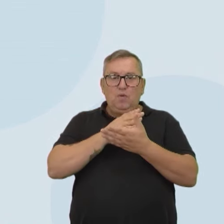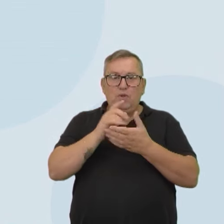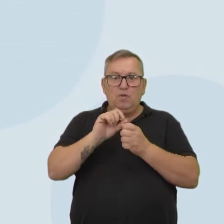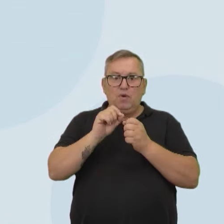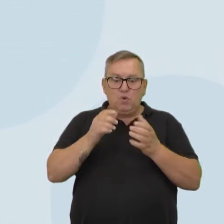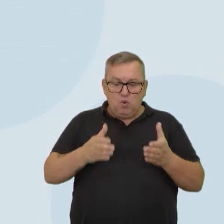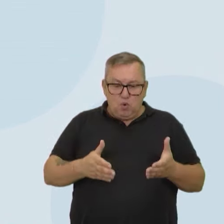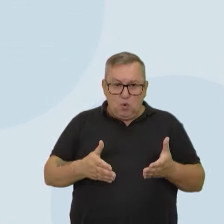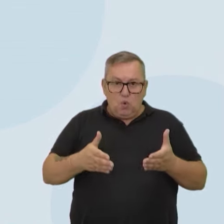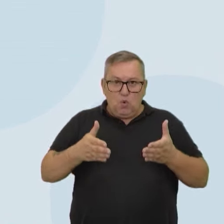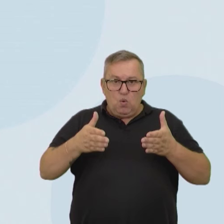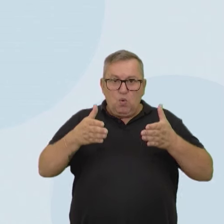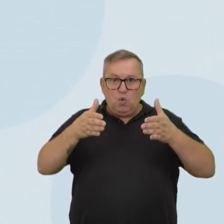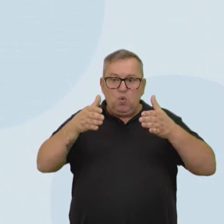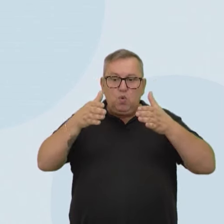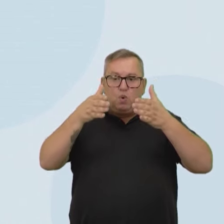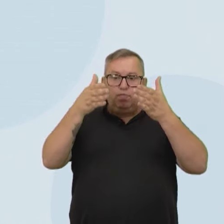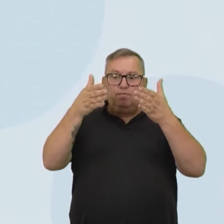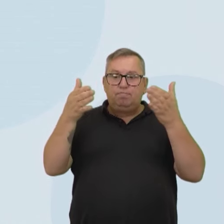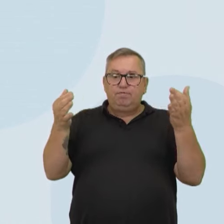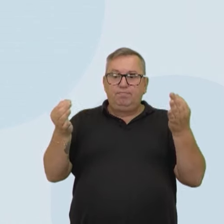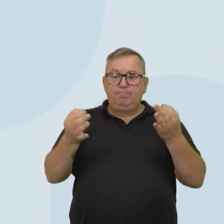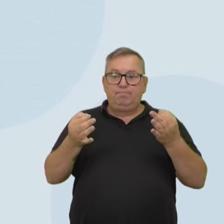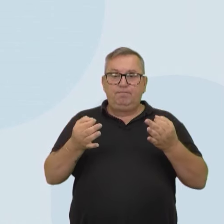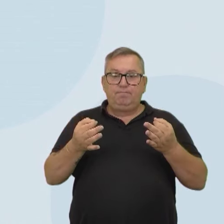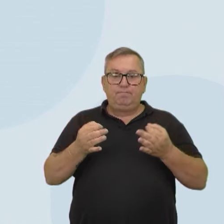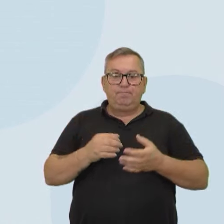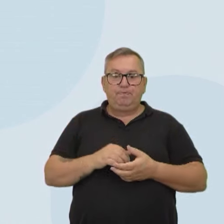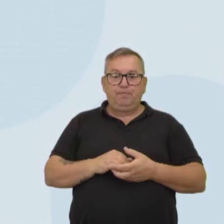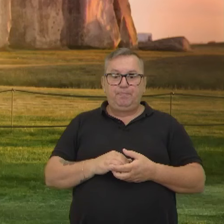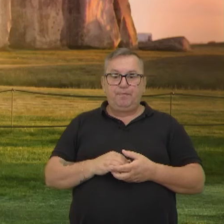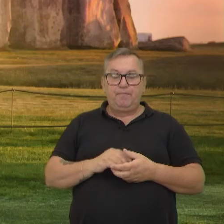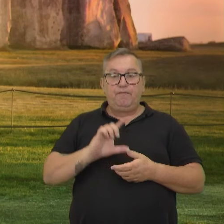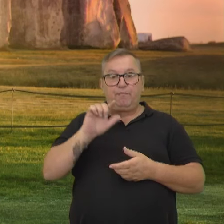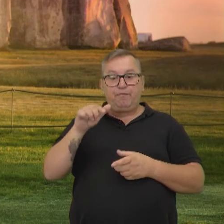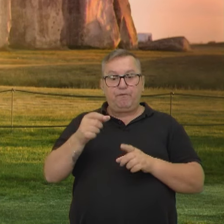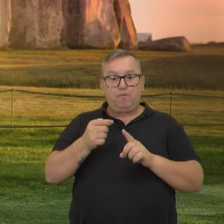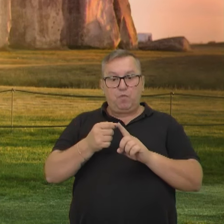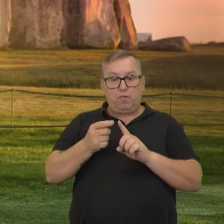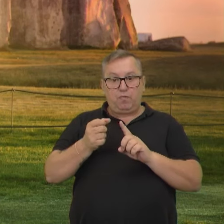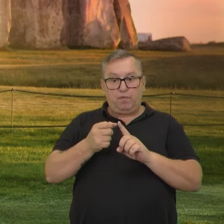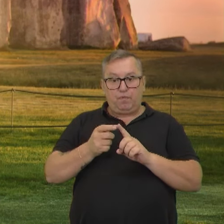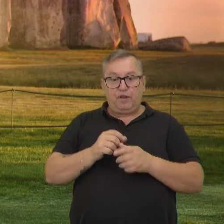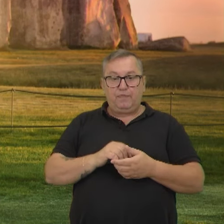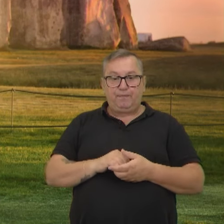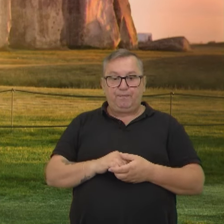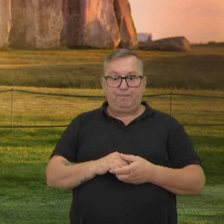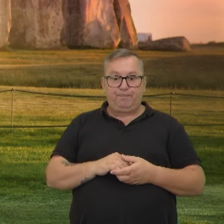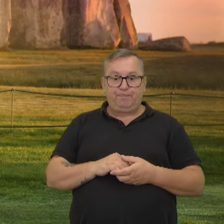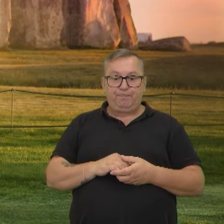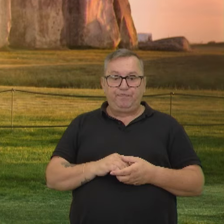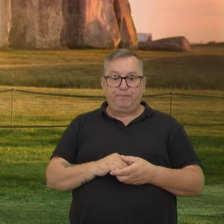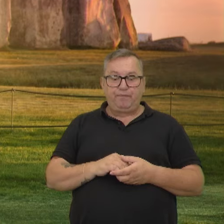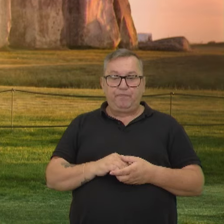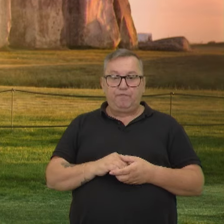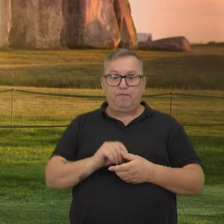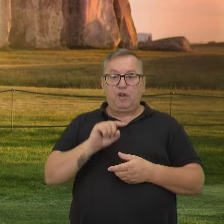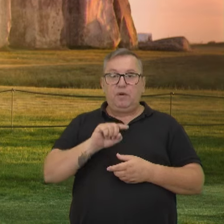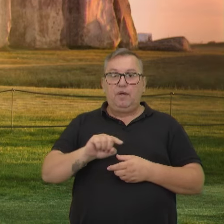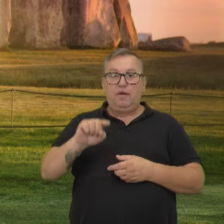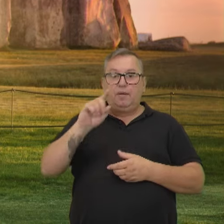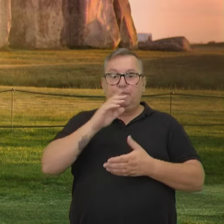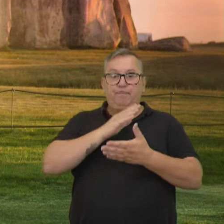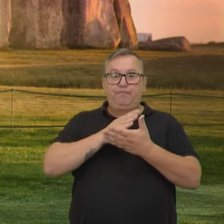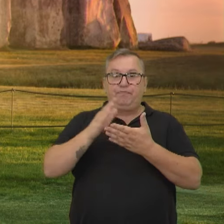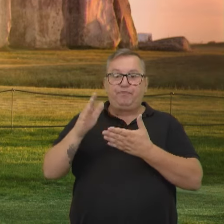começa a agricultura. Na sequência, Idade dos Metais e Idade Antiga. E aqui, a gente começa a